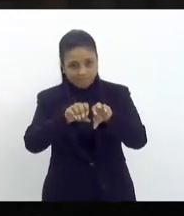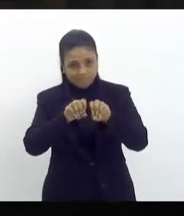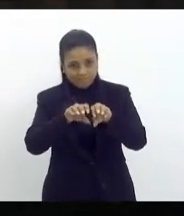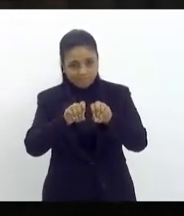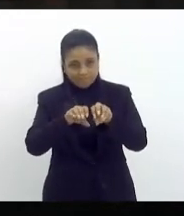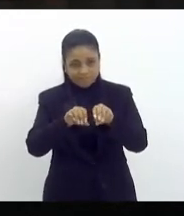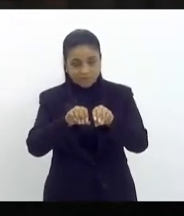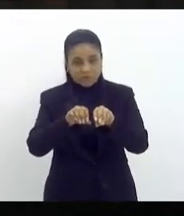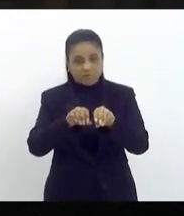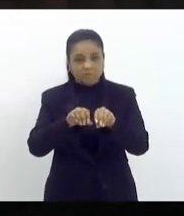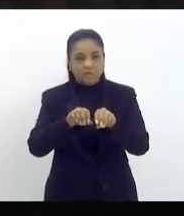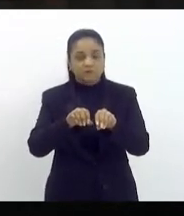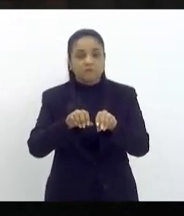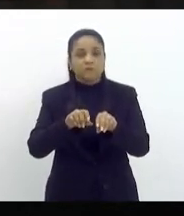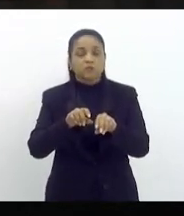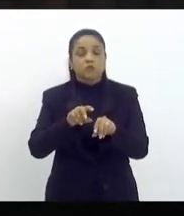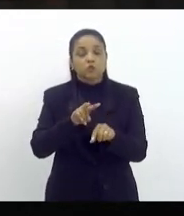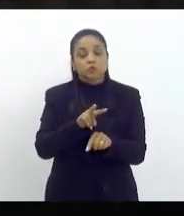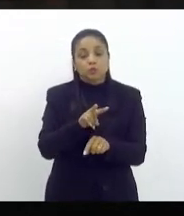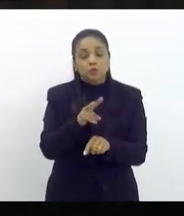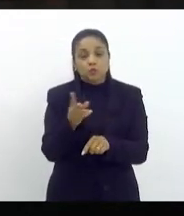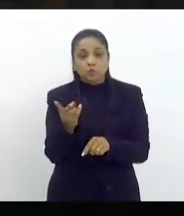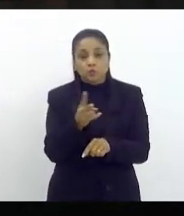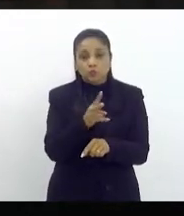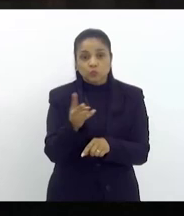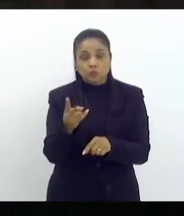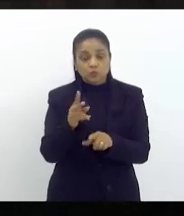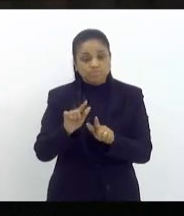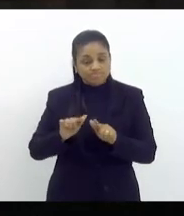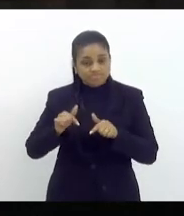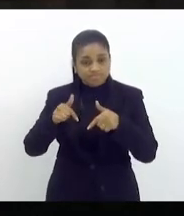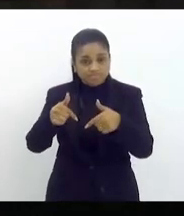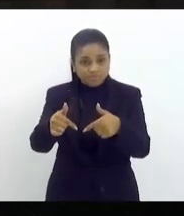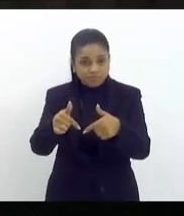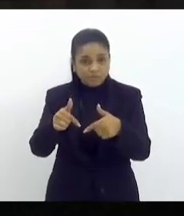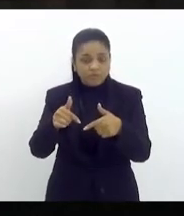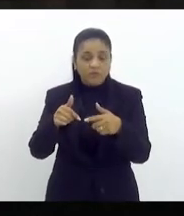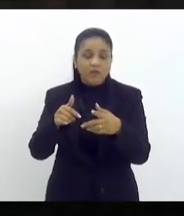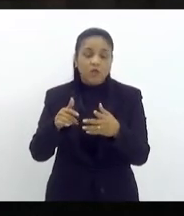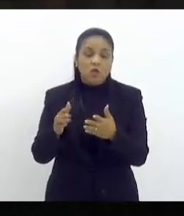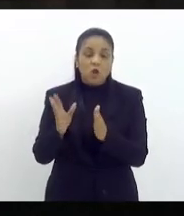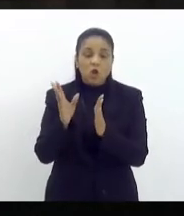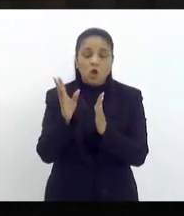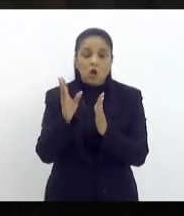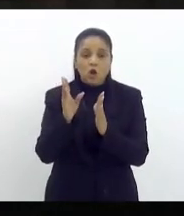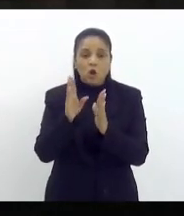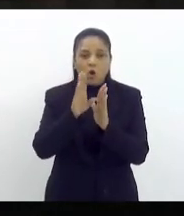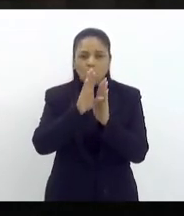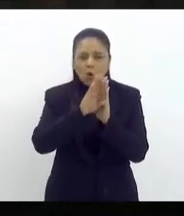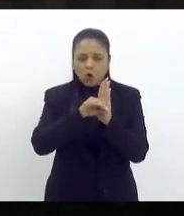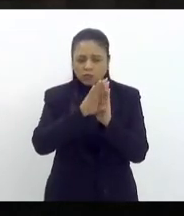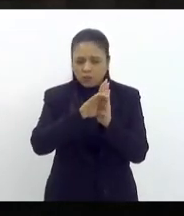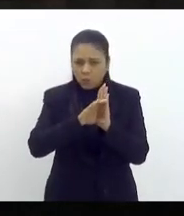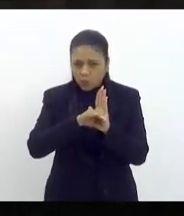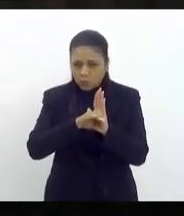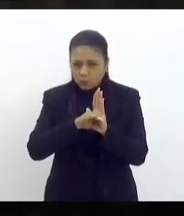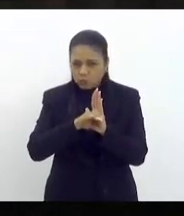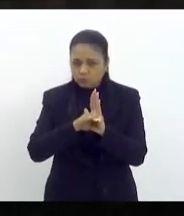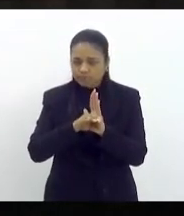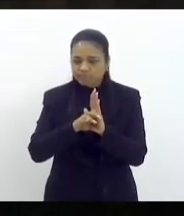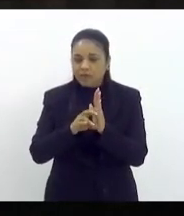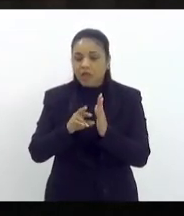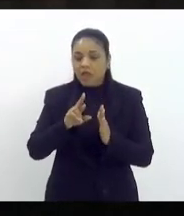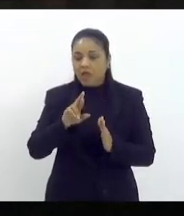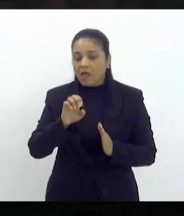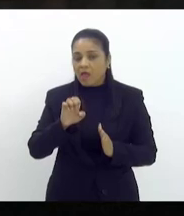função ele pode ser o revisor dos conteúdos apresentados ainda no ensino fundamental como também pode